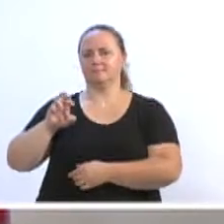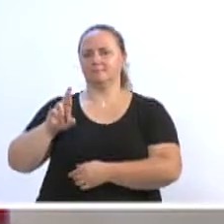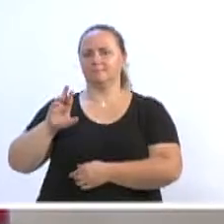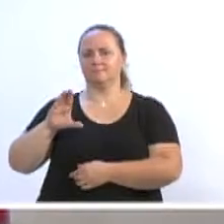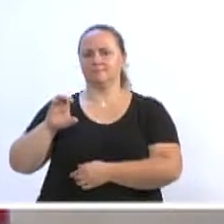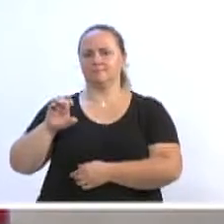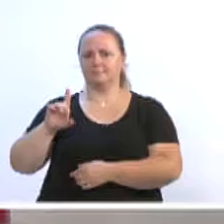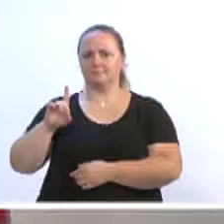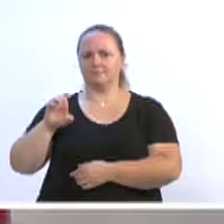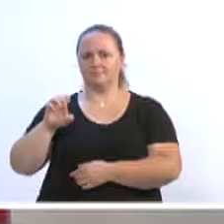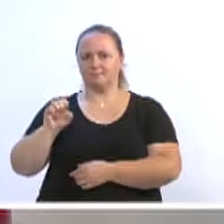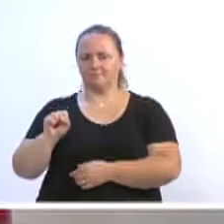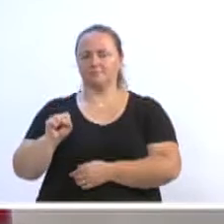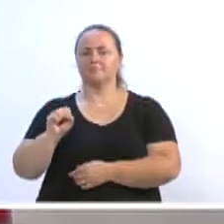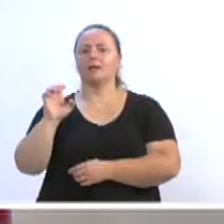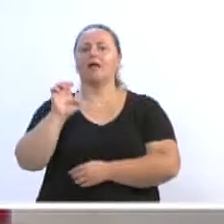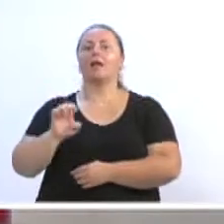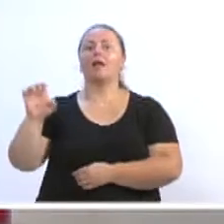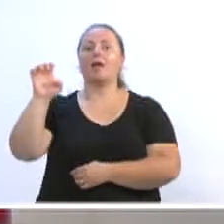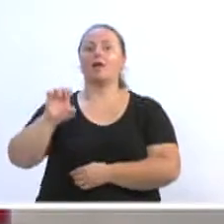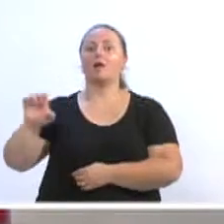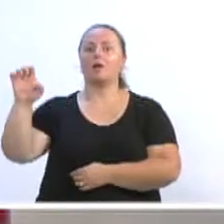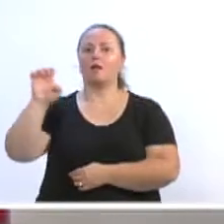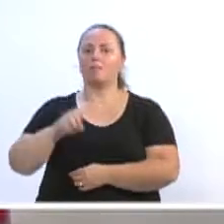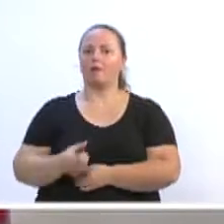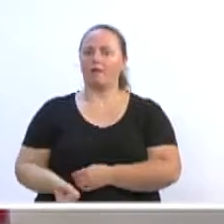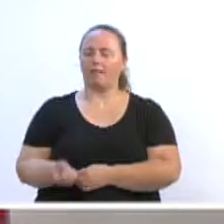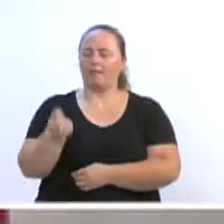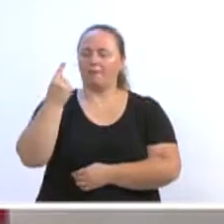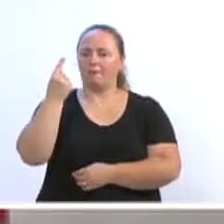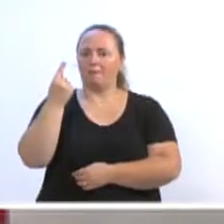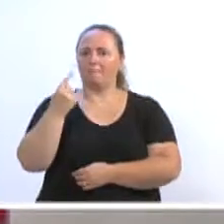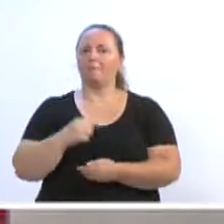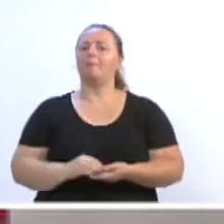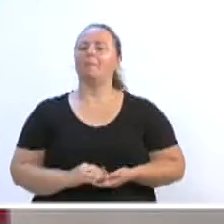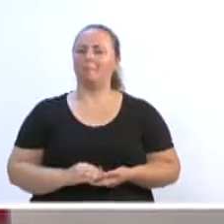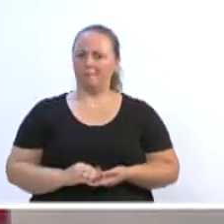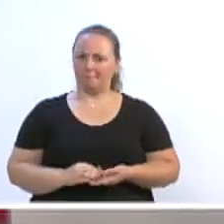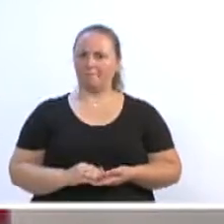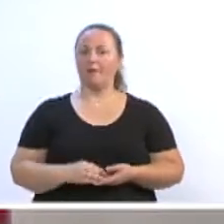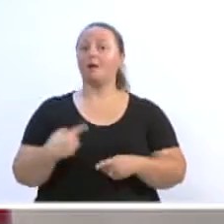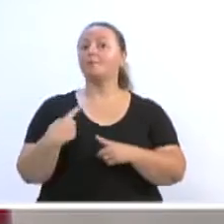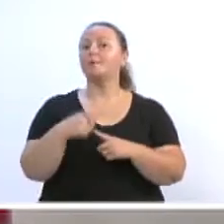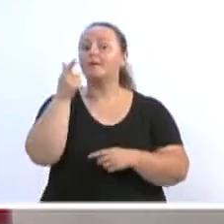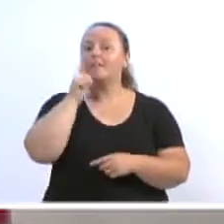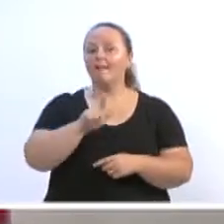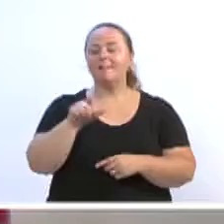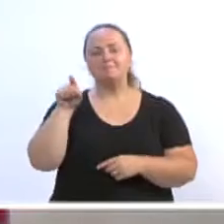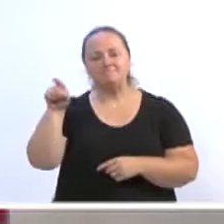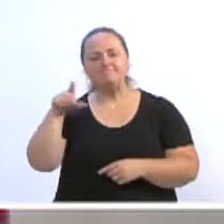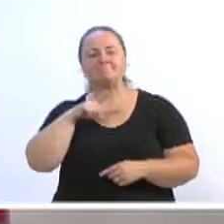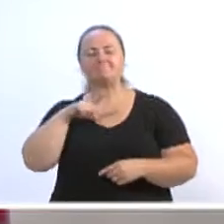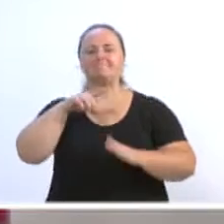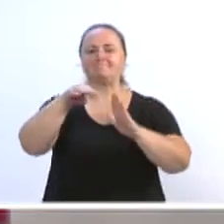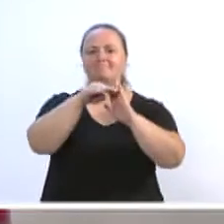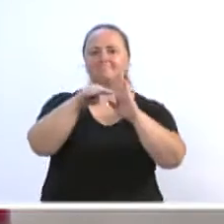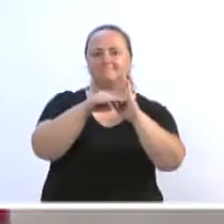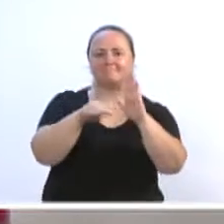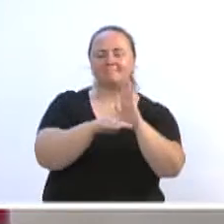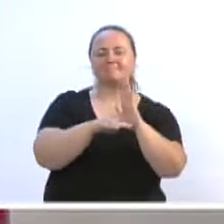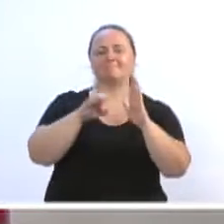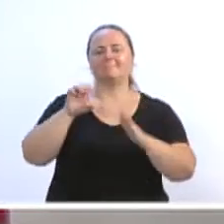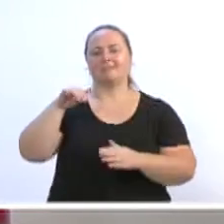da Mercedes na Europa. Isso é uma coisa rara, é para poucas pessoas e graças ao Entra 21. E recentemente também,